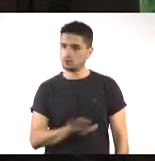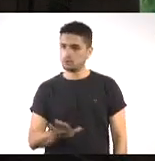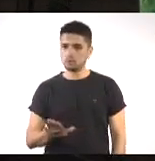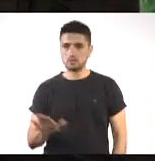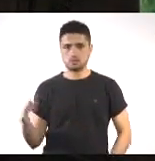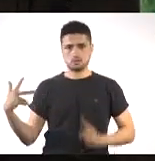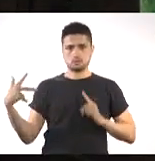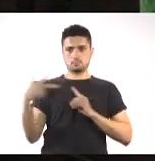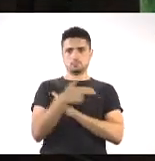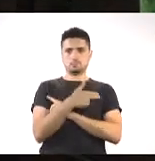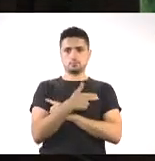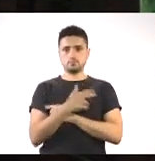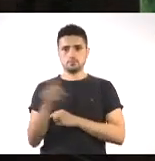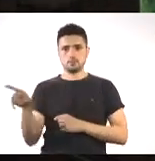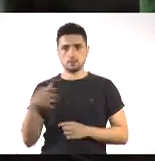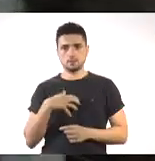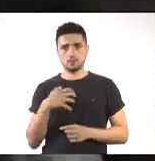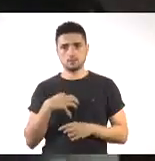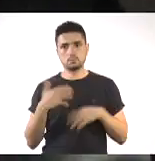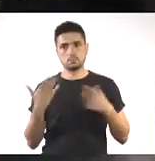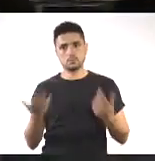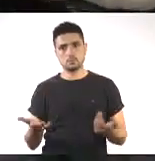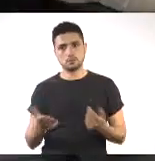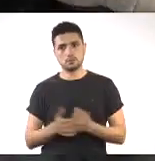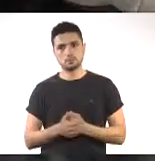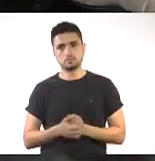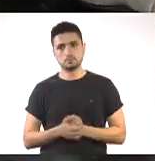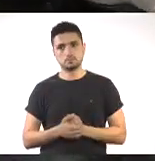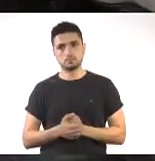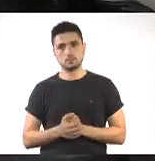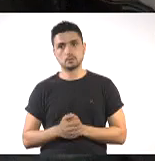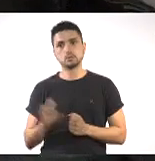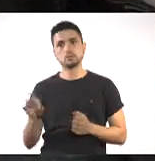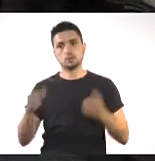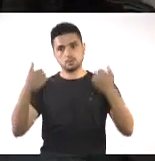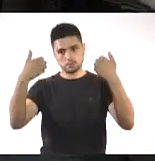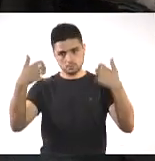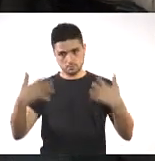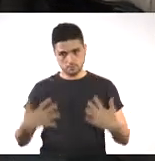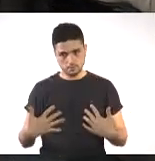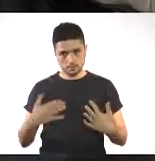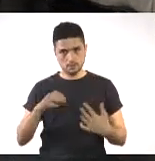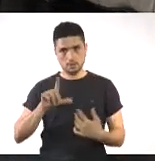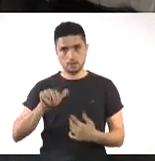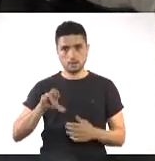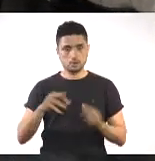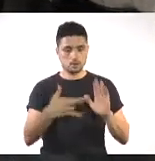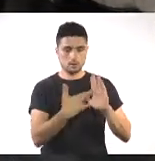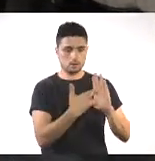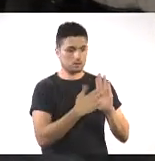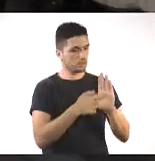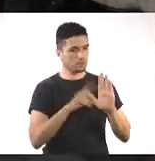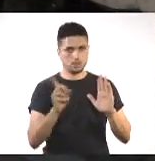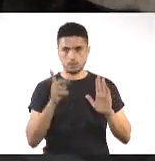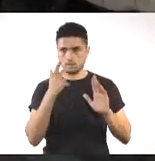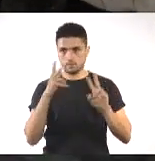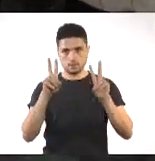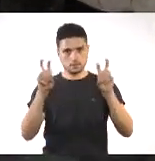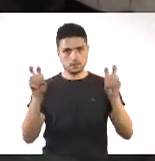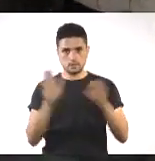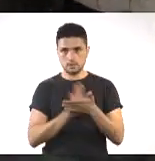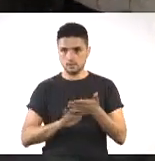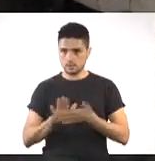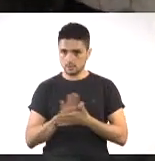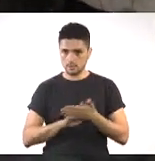sido interrompido daquela maneira. Então, para que fique claro, uma vez que o regimento não diz nada, eu encaminhei